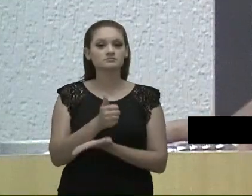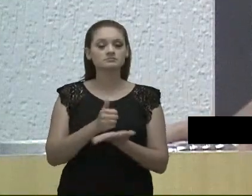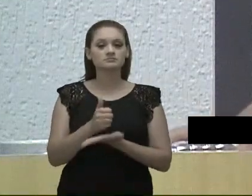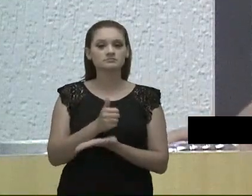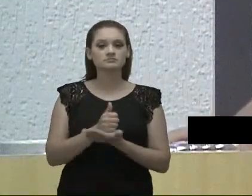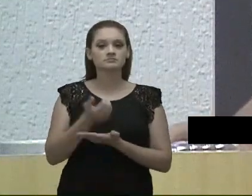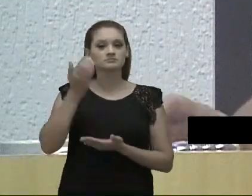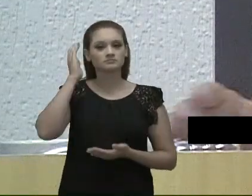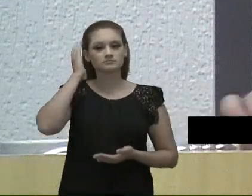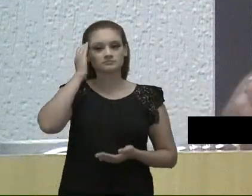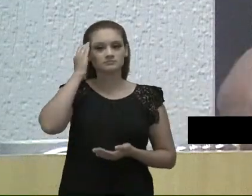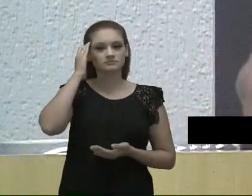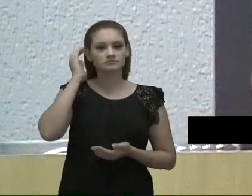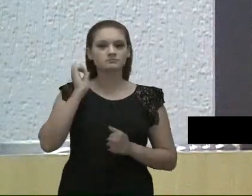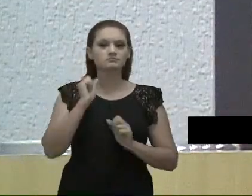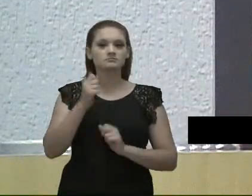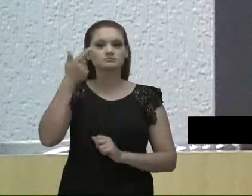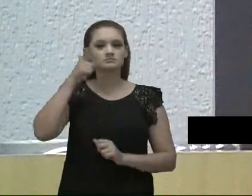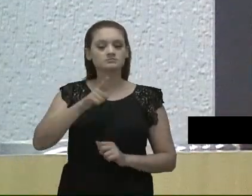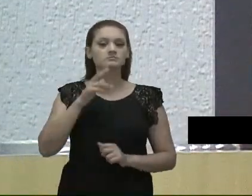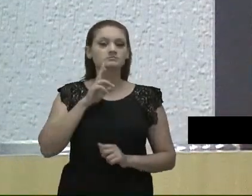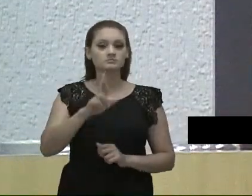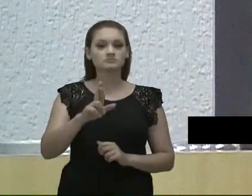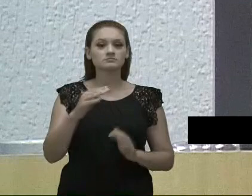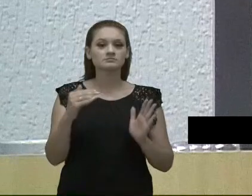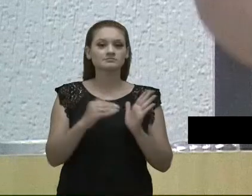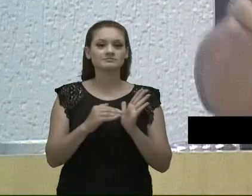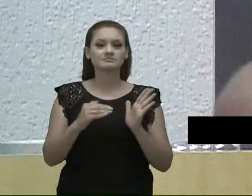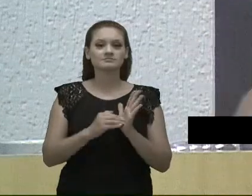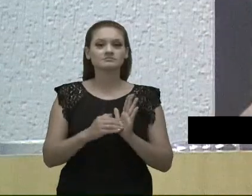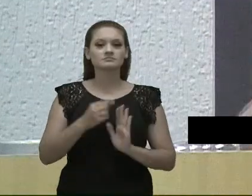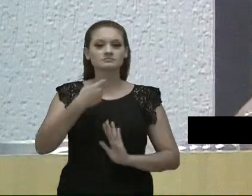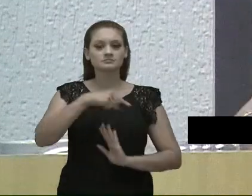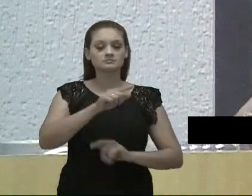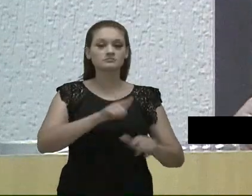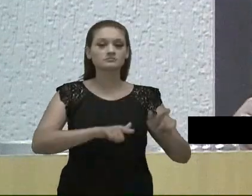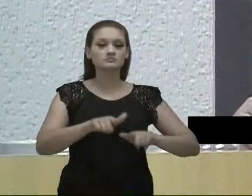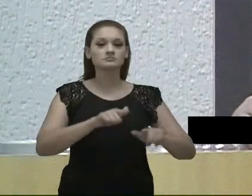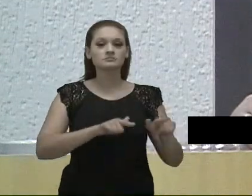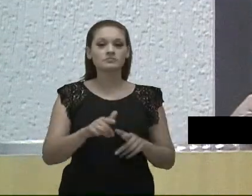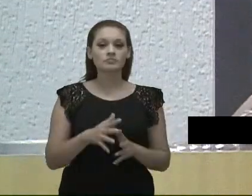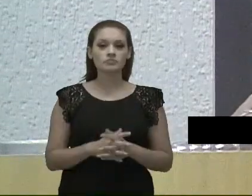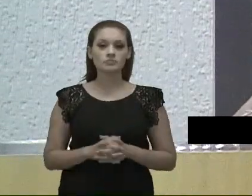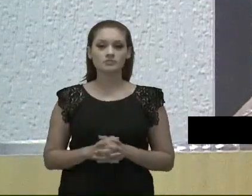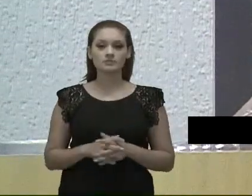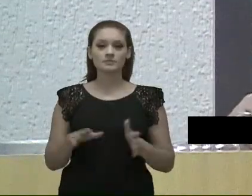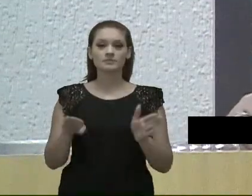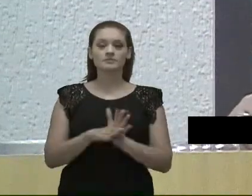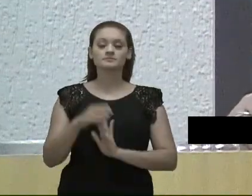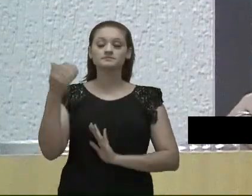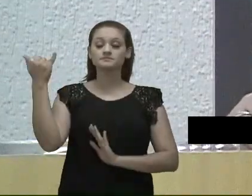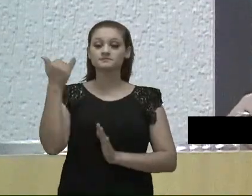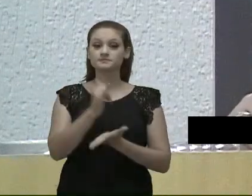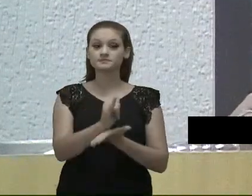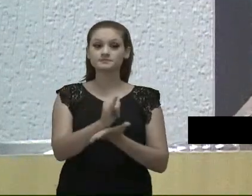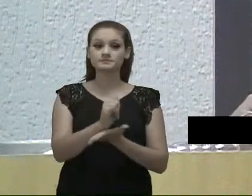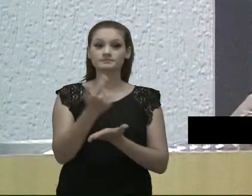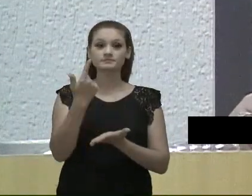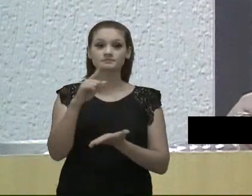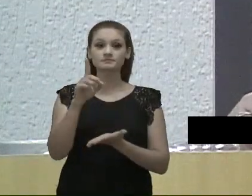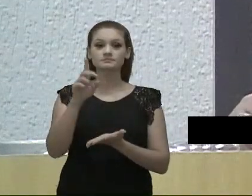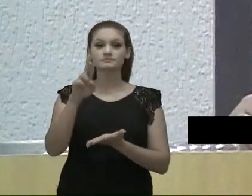acho que você consegue responder, até porque você está lá na ativa. Chegou uma denúncia para mim de que não tem